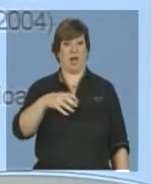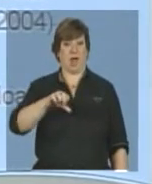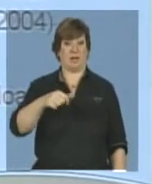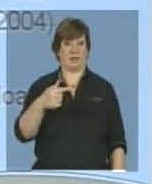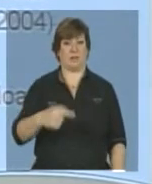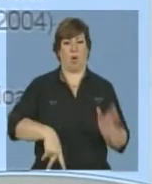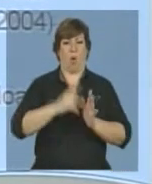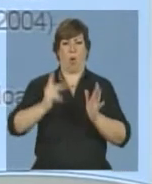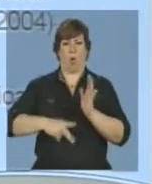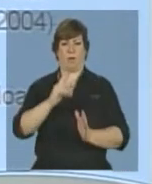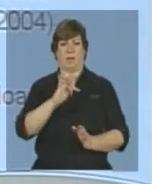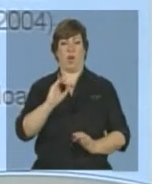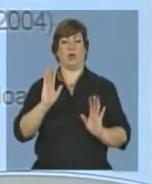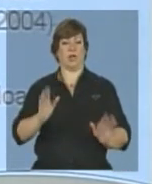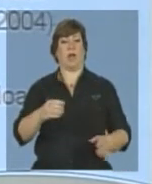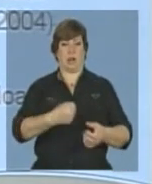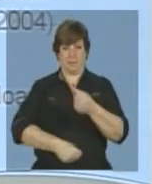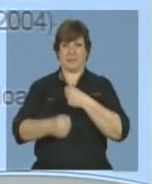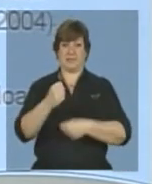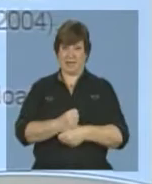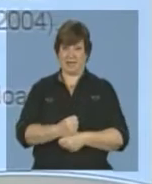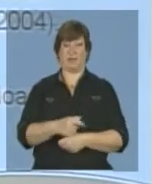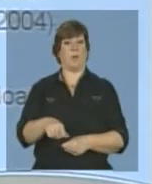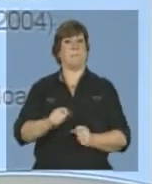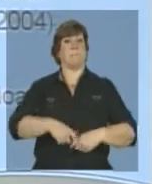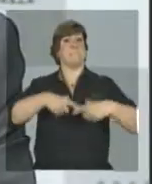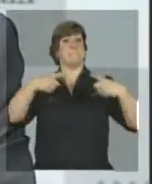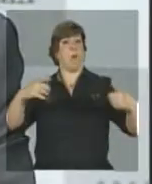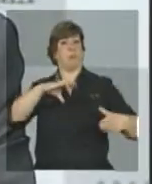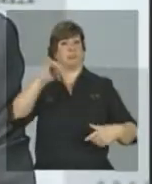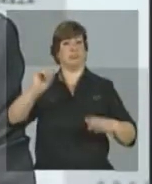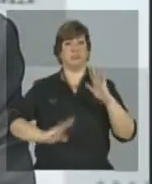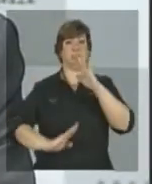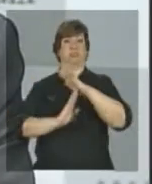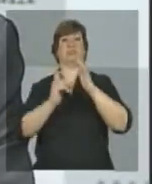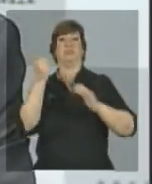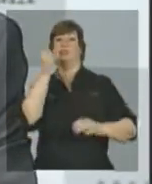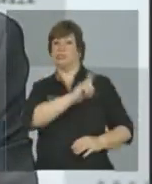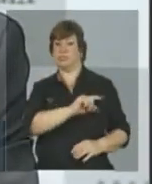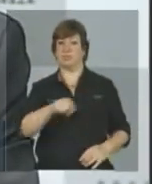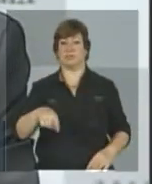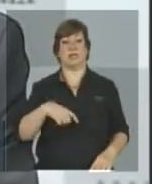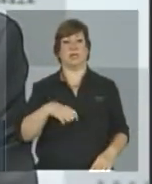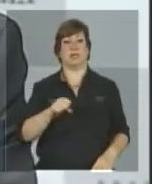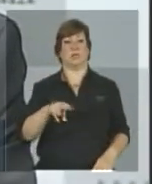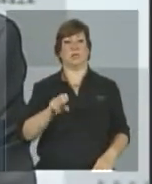23.397 transplantes em 2011. É a maior marca de toda a história do